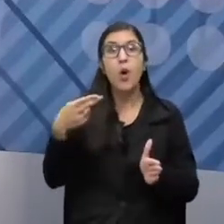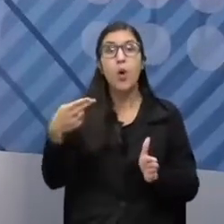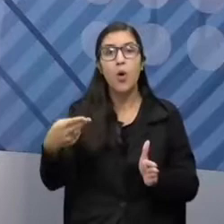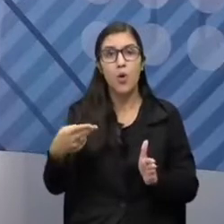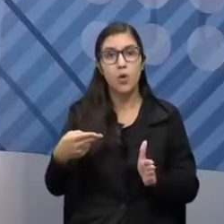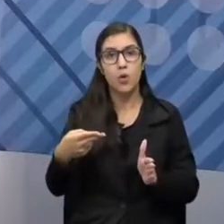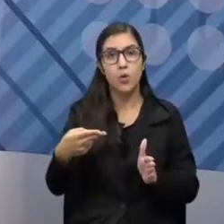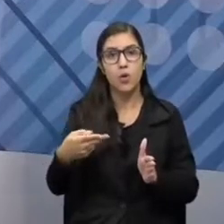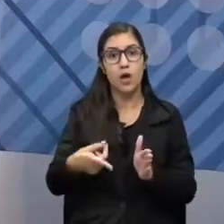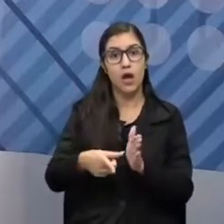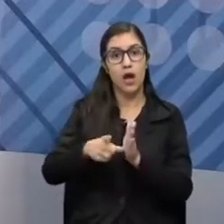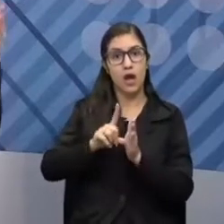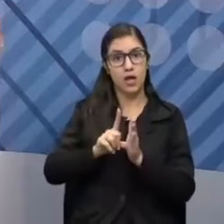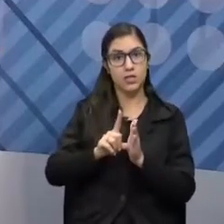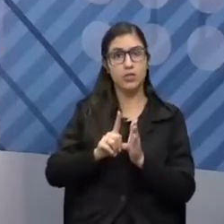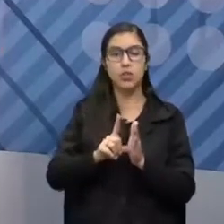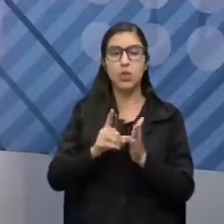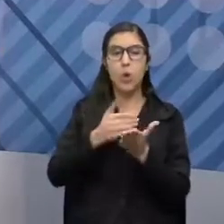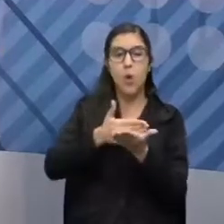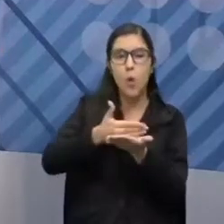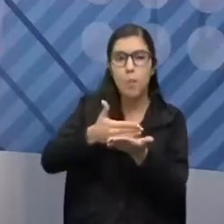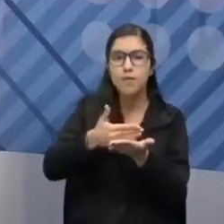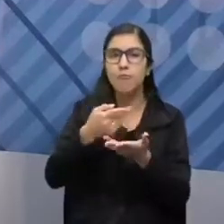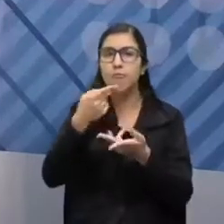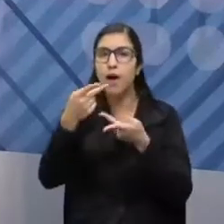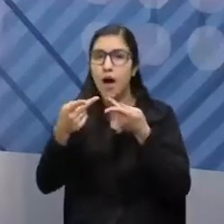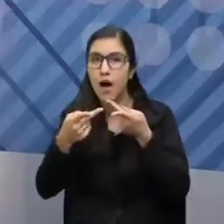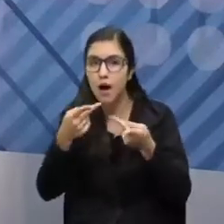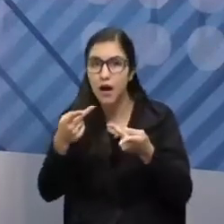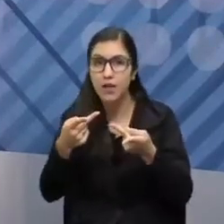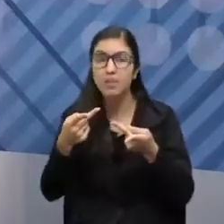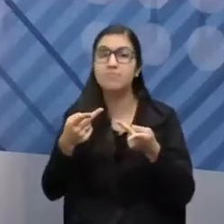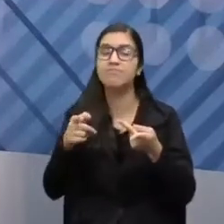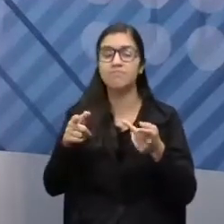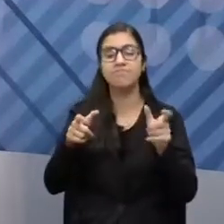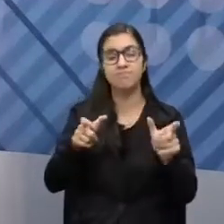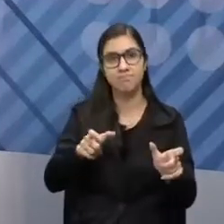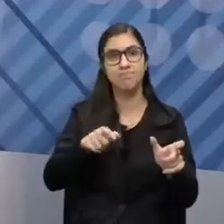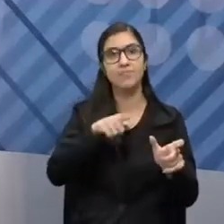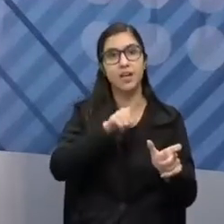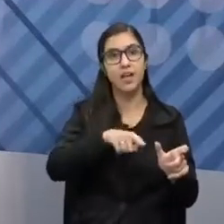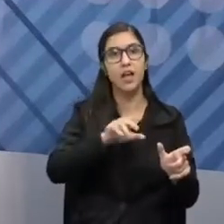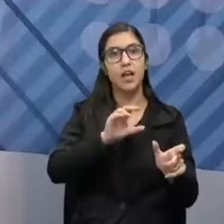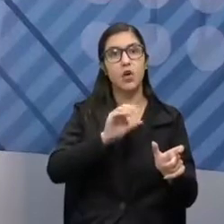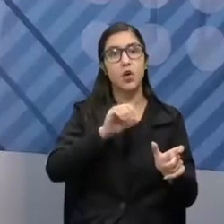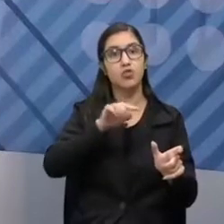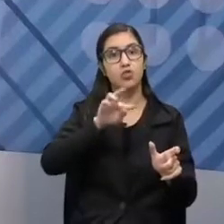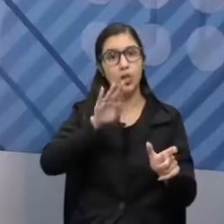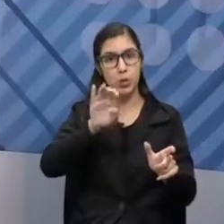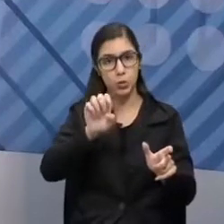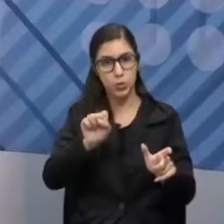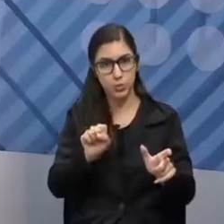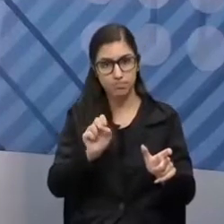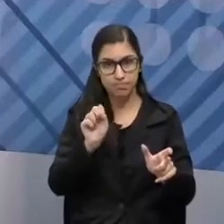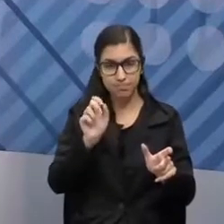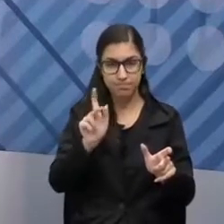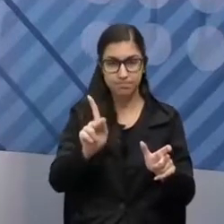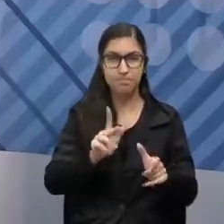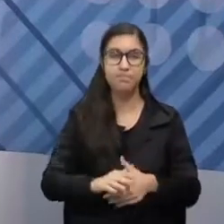ficou antes da aquisição de uma linguagem, esses vão ser as pessoas com surdo-cegueira, os bebês congênitos,